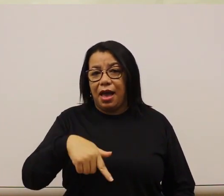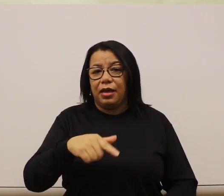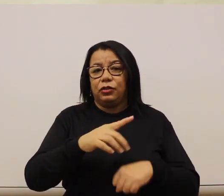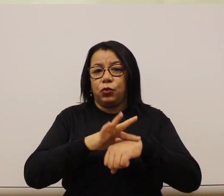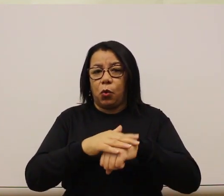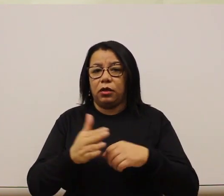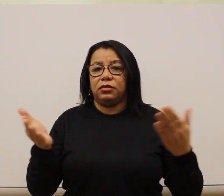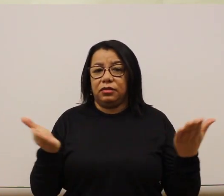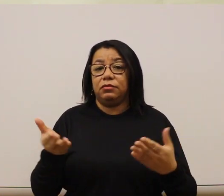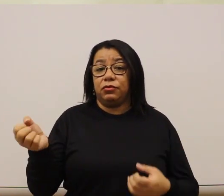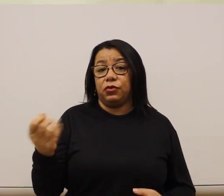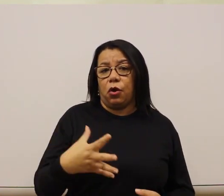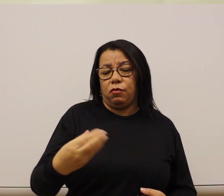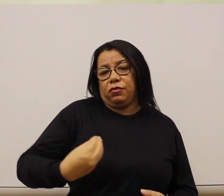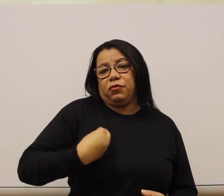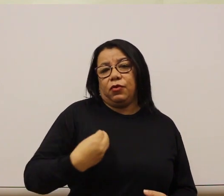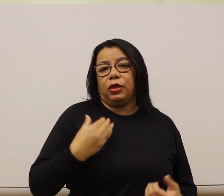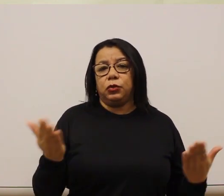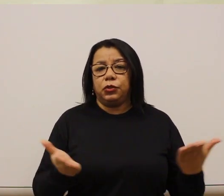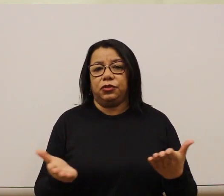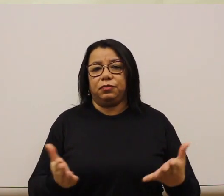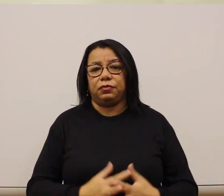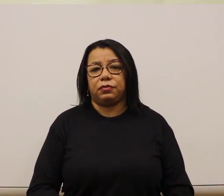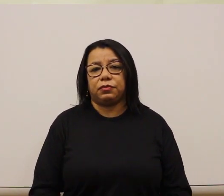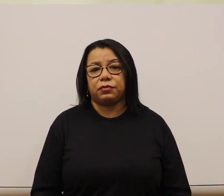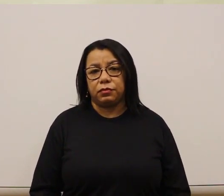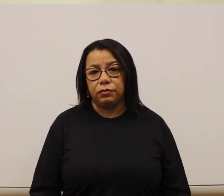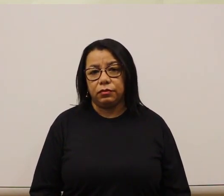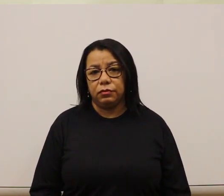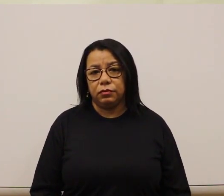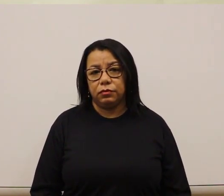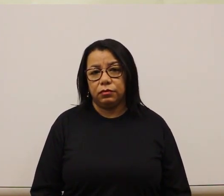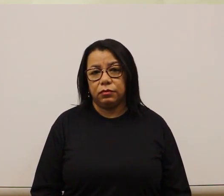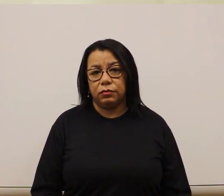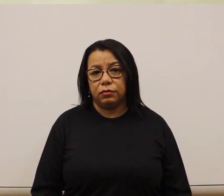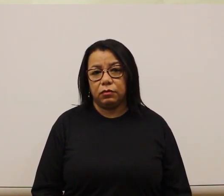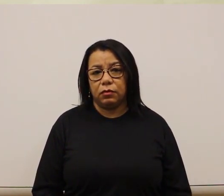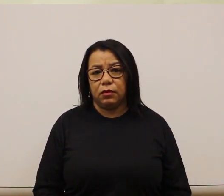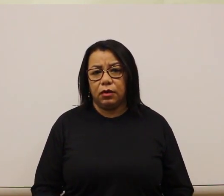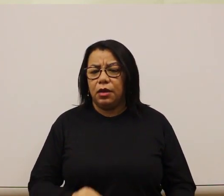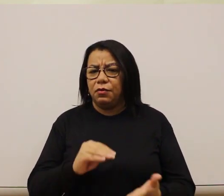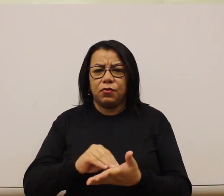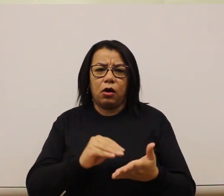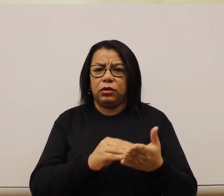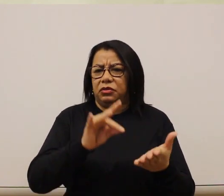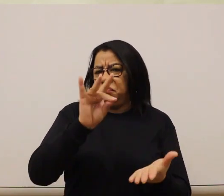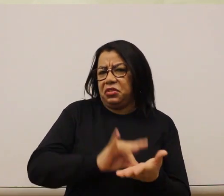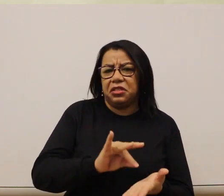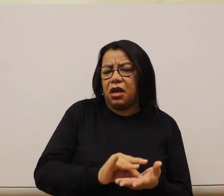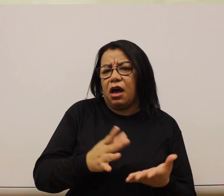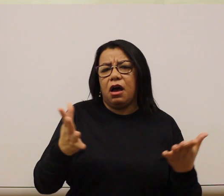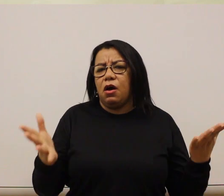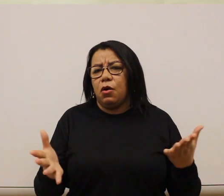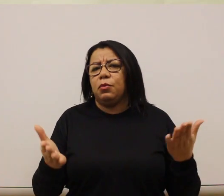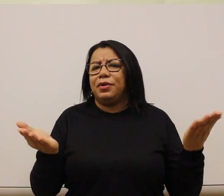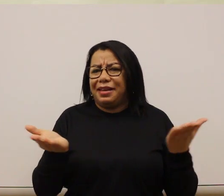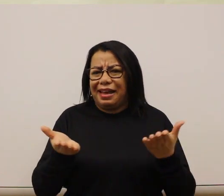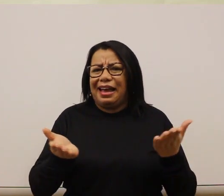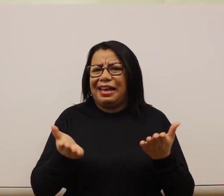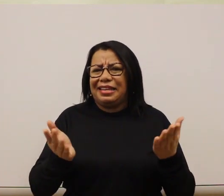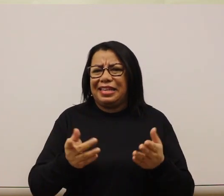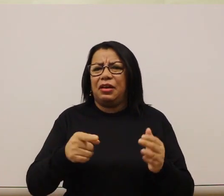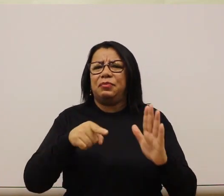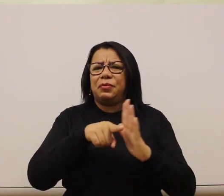Covid-19 é uma doença atual que estamos vivendo. Ainda não possui dados finalizados, uma vez que